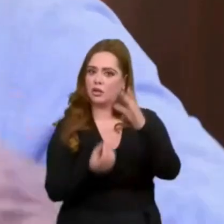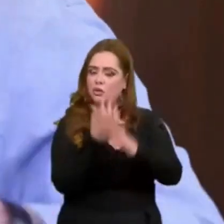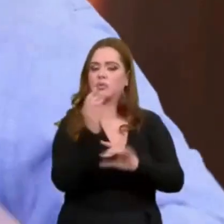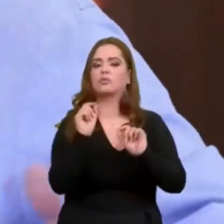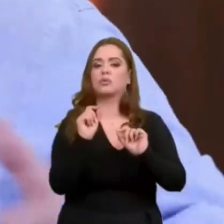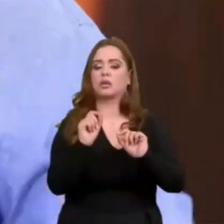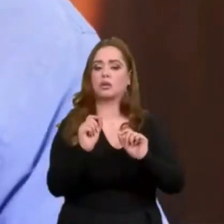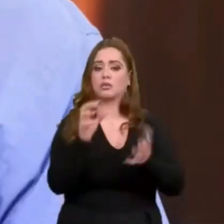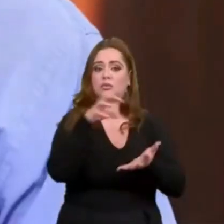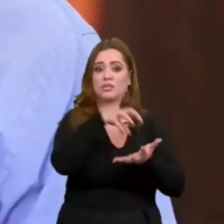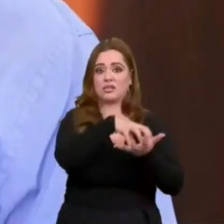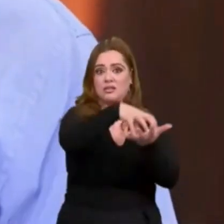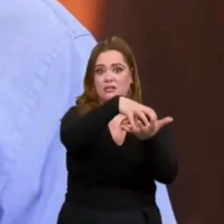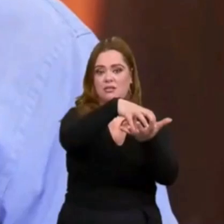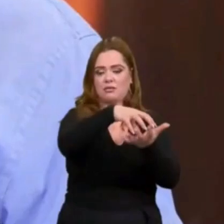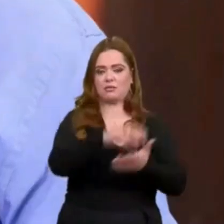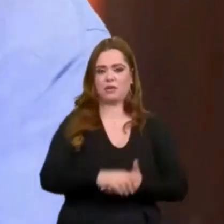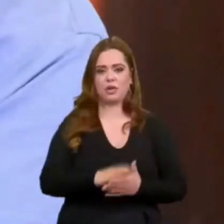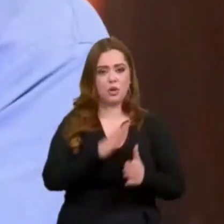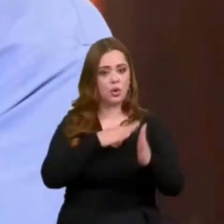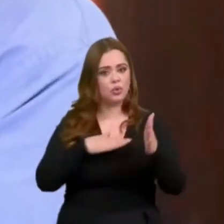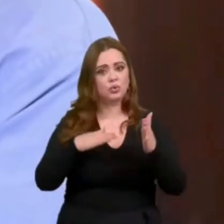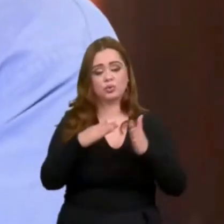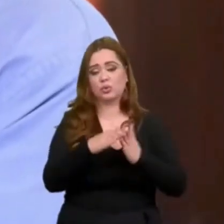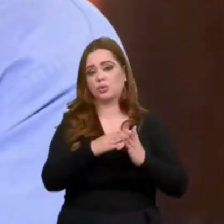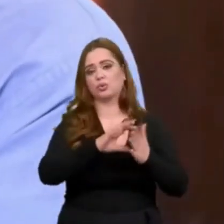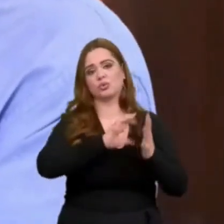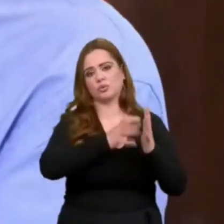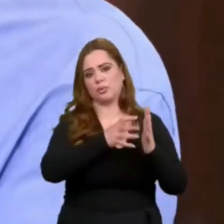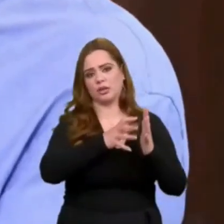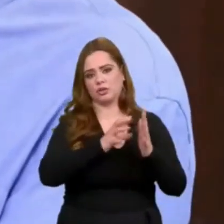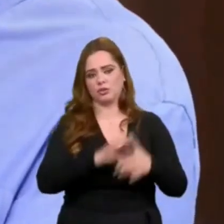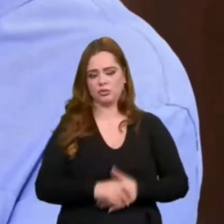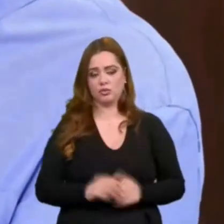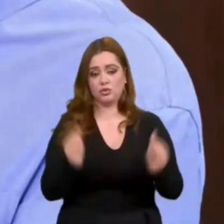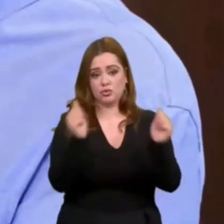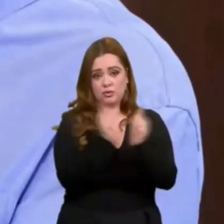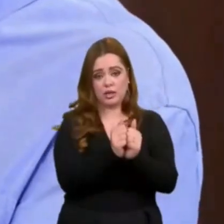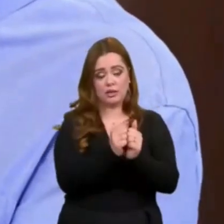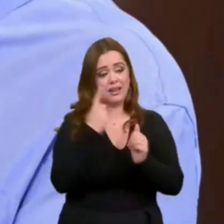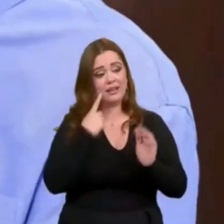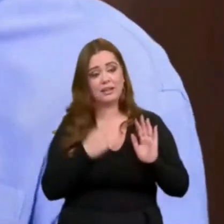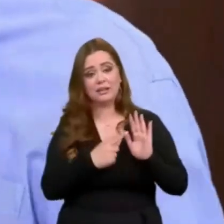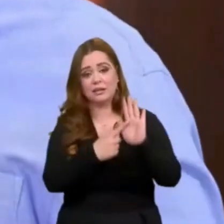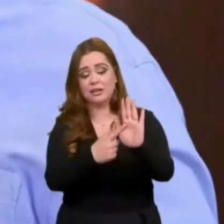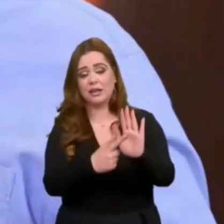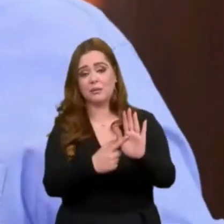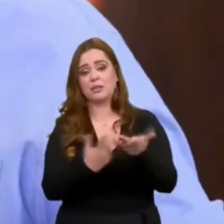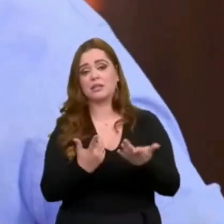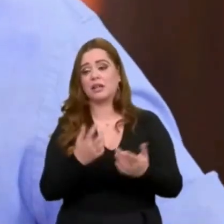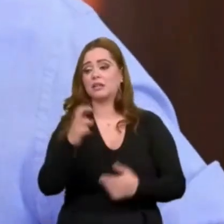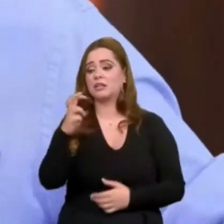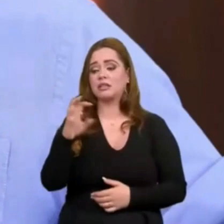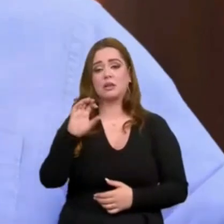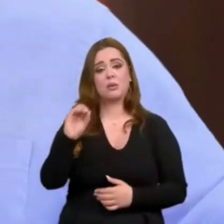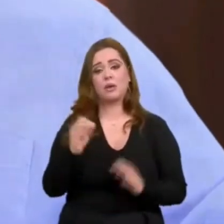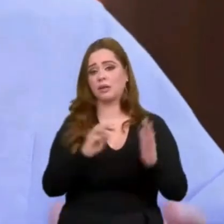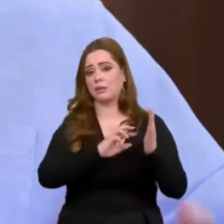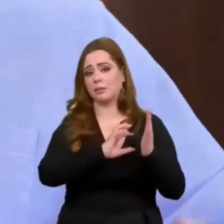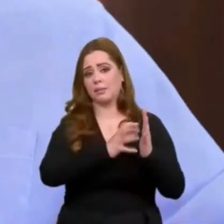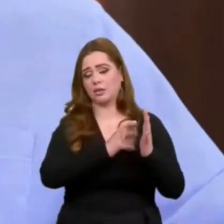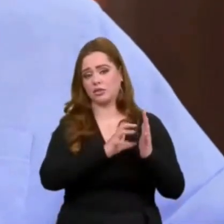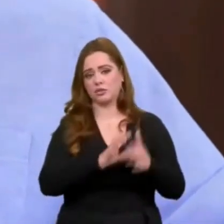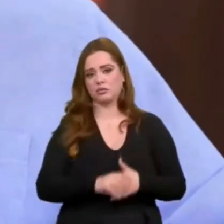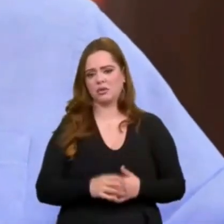os partidos mais conservadores se juntaram. Eles estão aí, representados em 50 partidos. Então eu não quero conversar com o